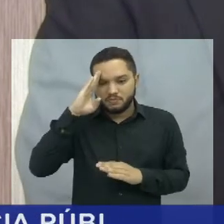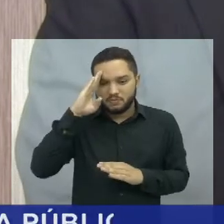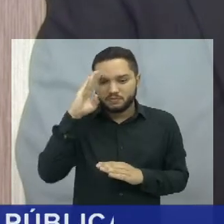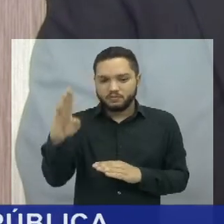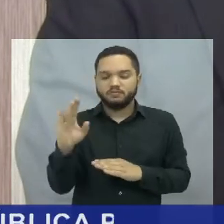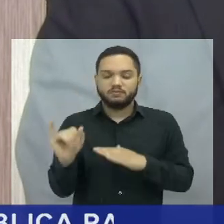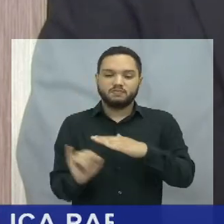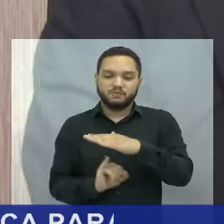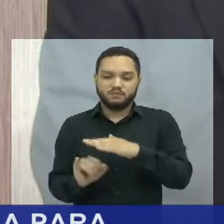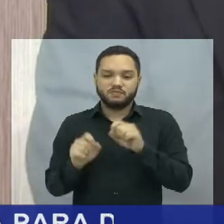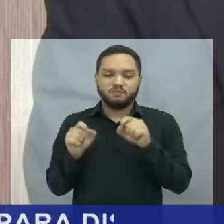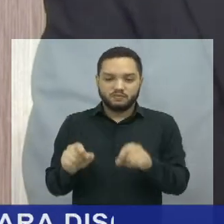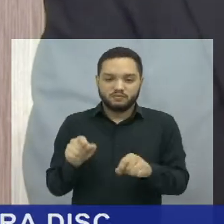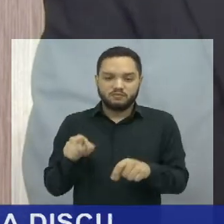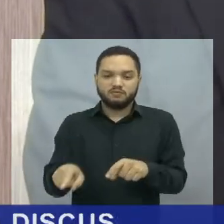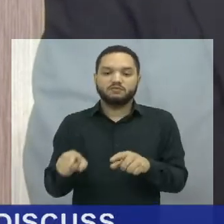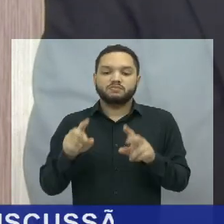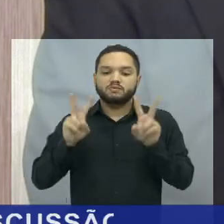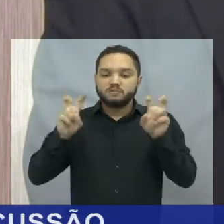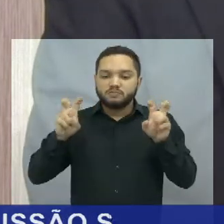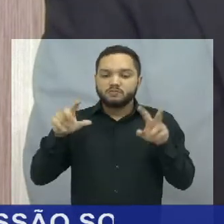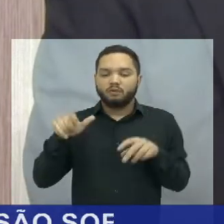porque trata de um assunto